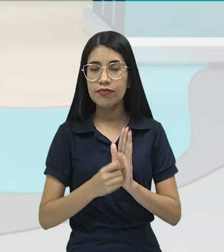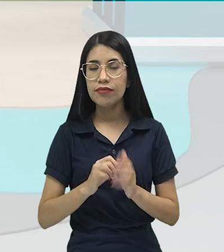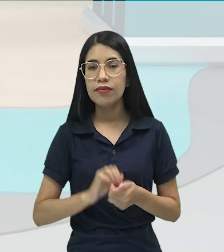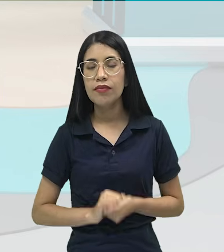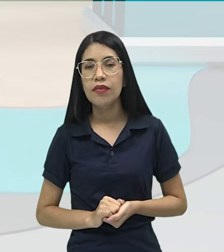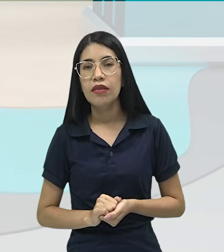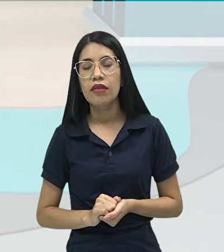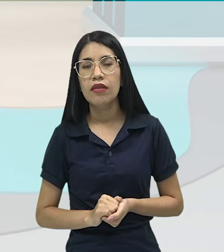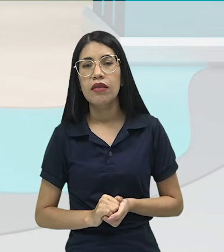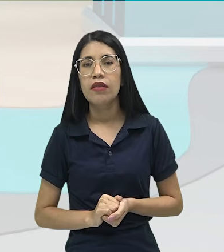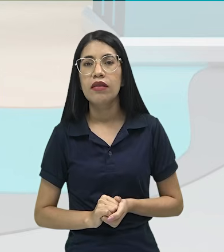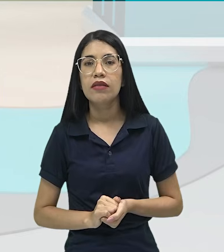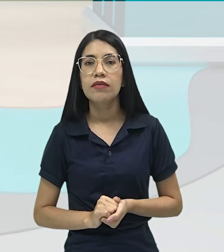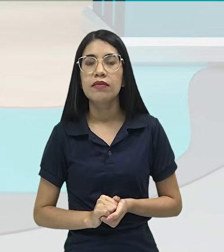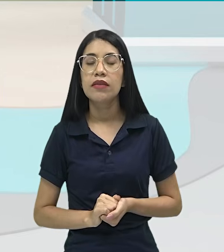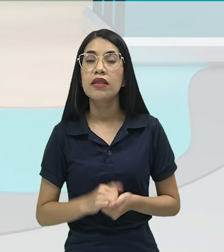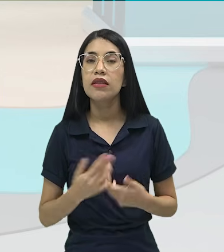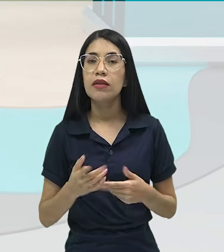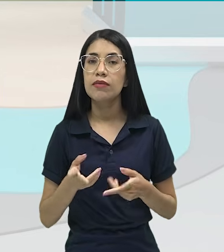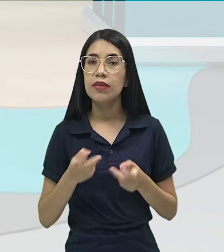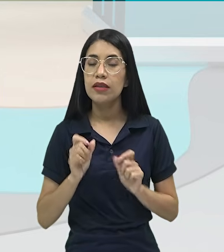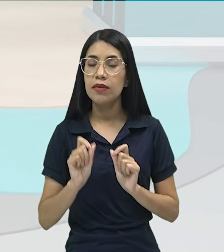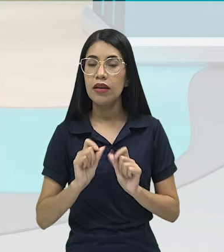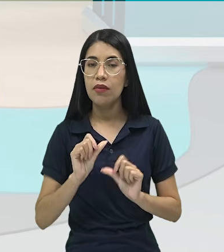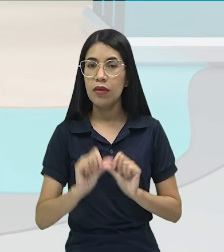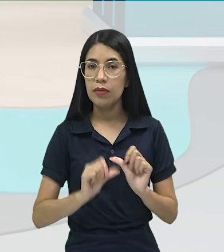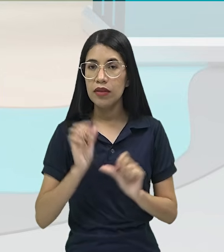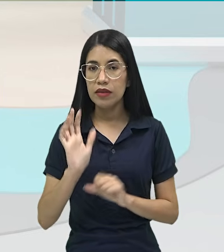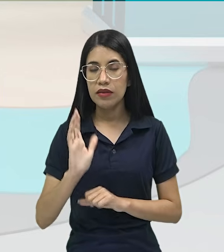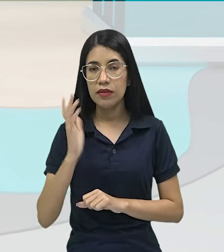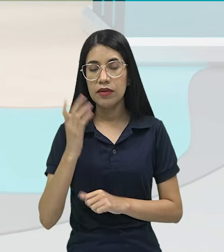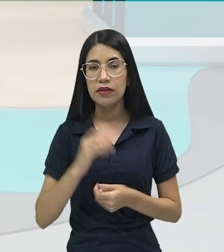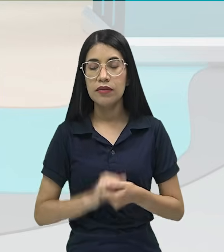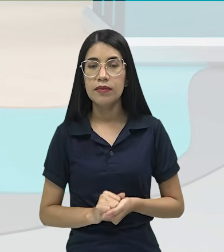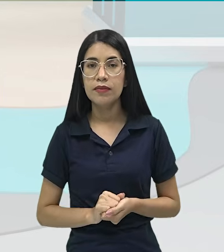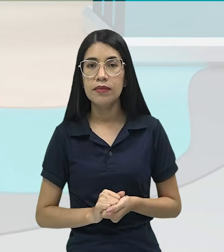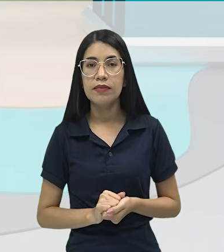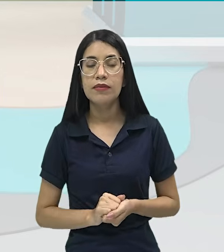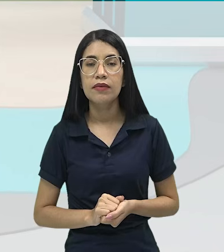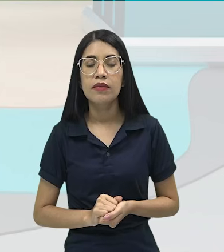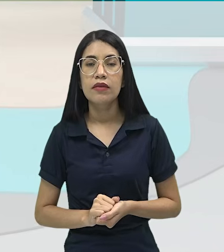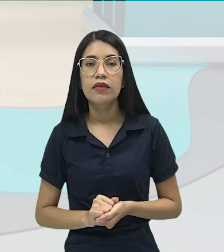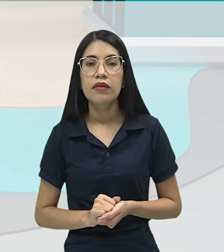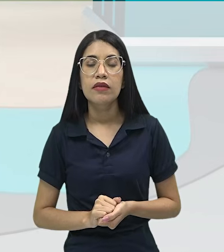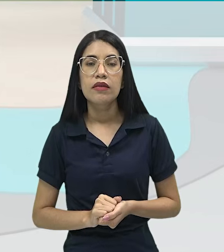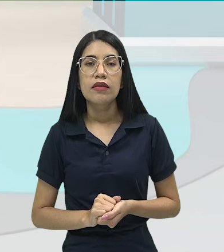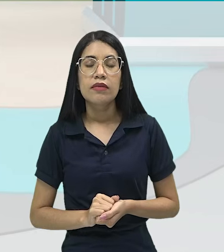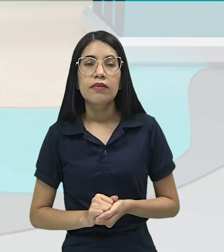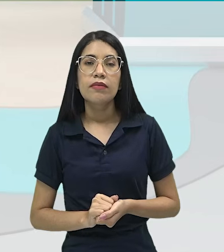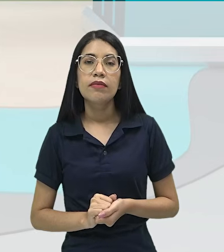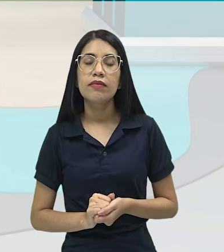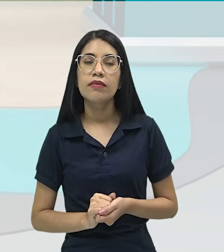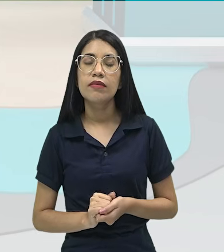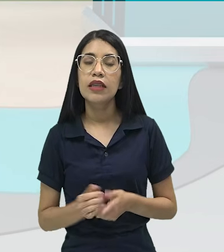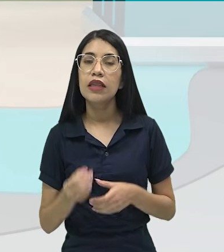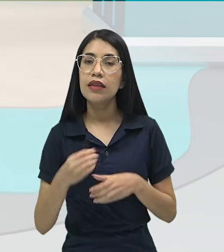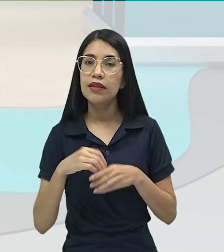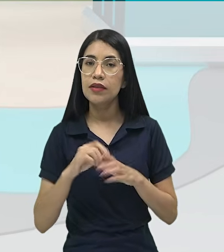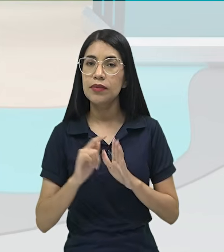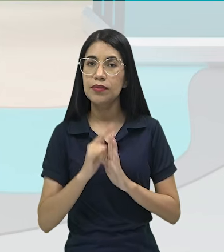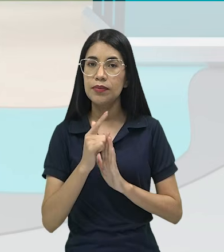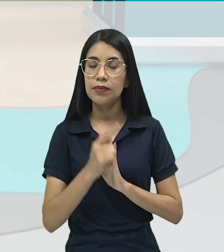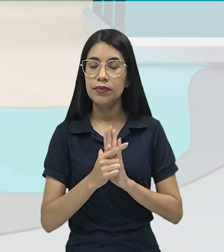Então, essa é uma modificação. E é claro que dentro, né, dos gêneros